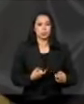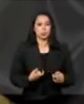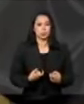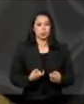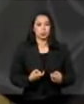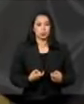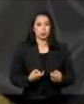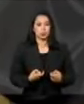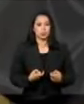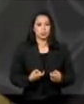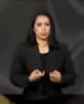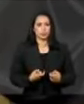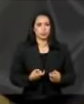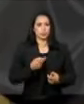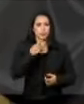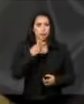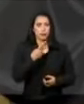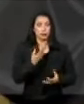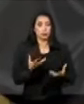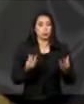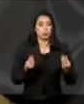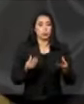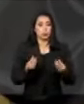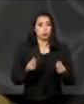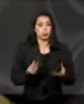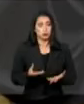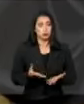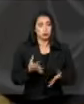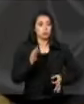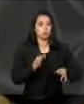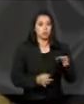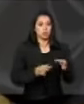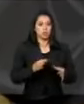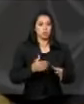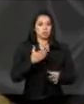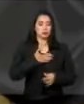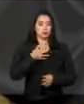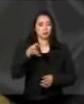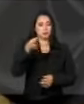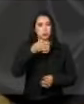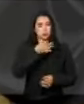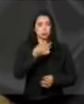Apregou-se muito um consequencialismo jurídico, que a meu juízo não é aplicável ao direito